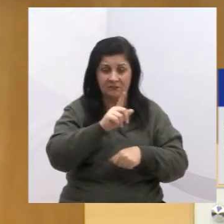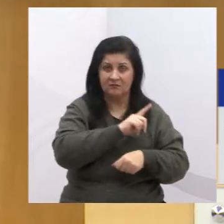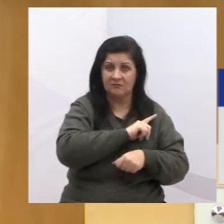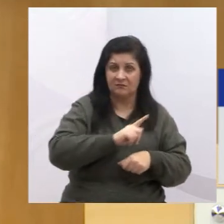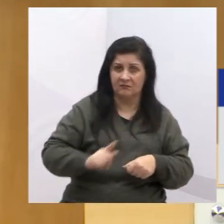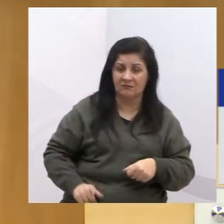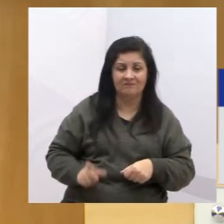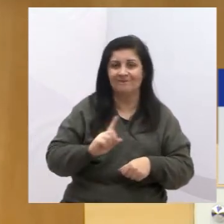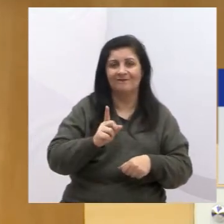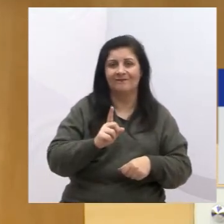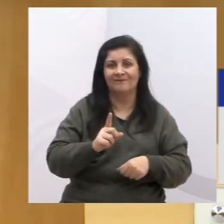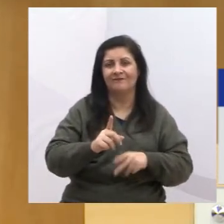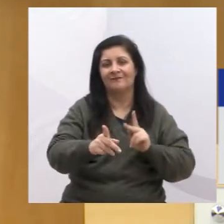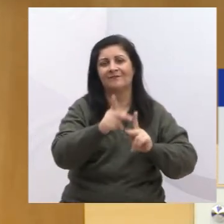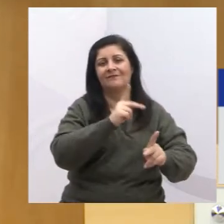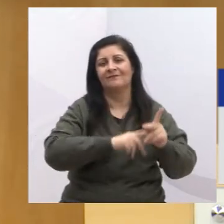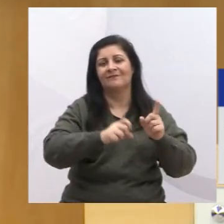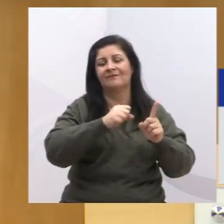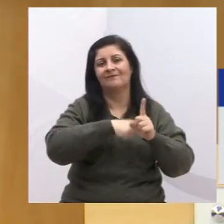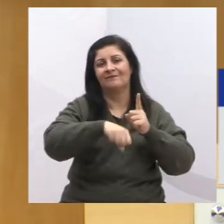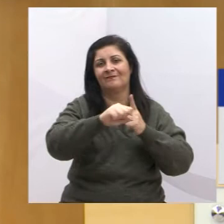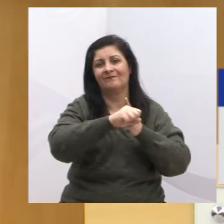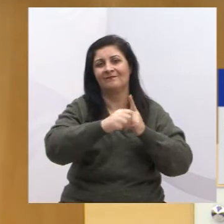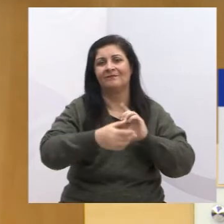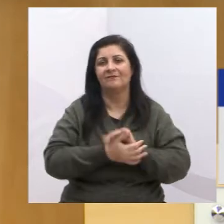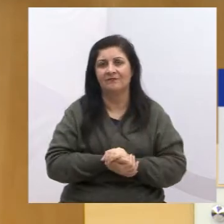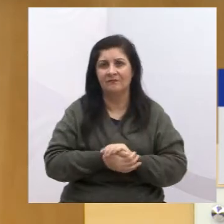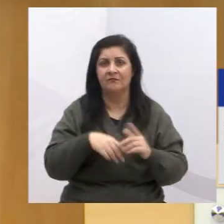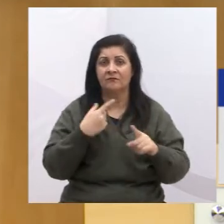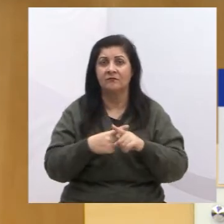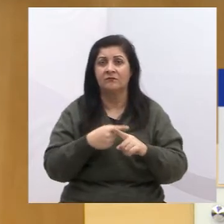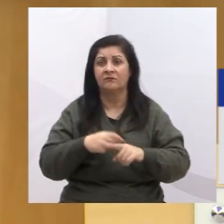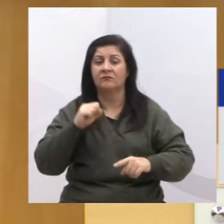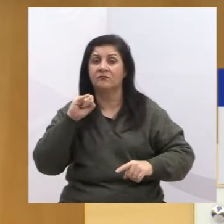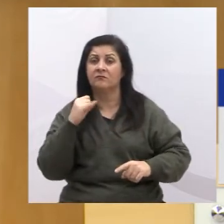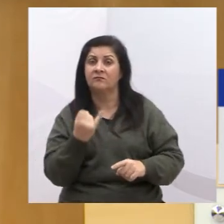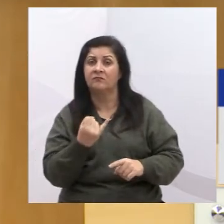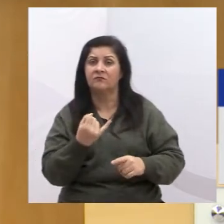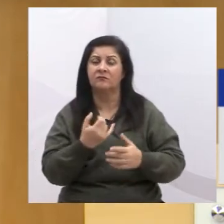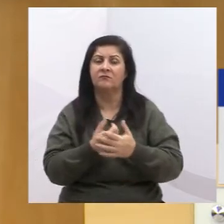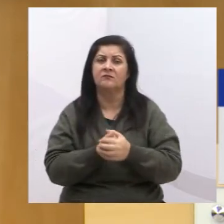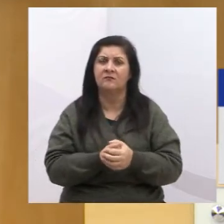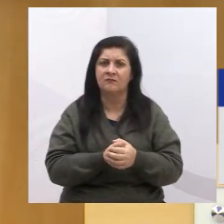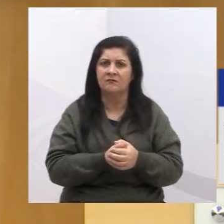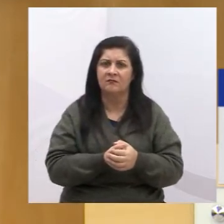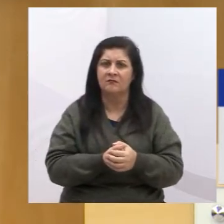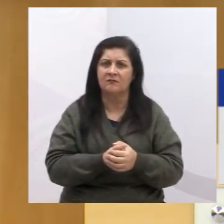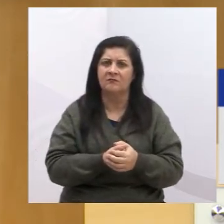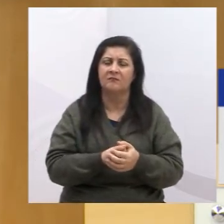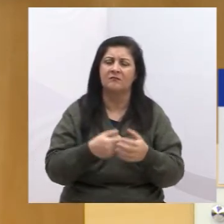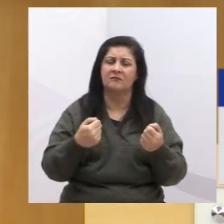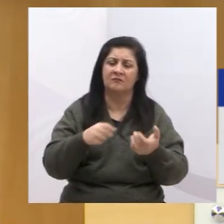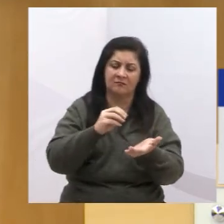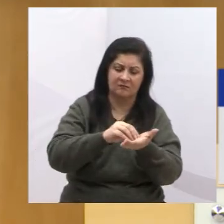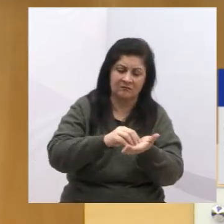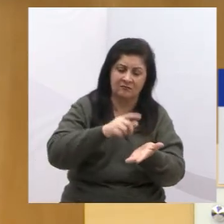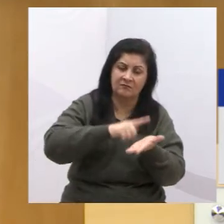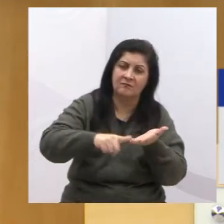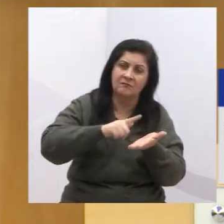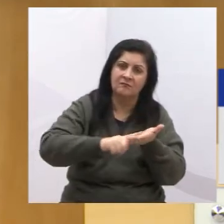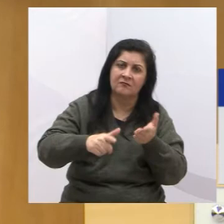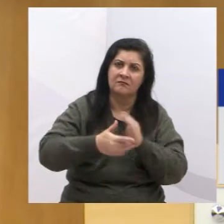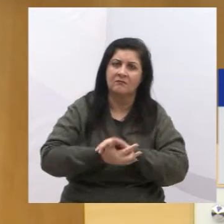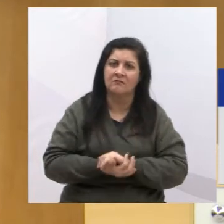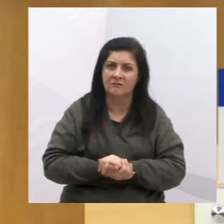a própria sociedade, porque quando esse recurso está indo para para fazer a limpeza, sobretudo daqueles que